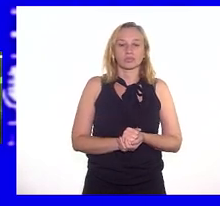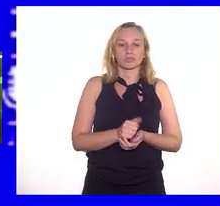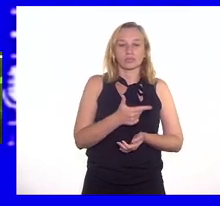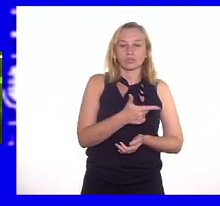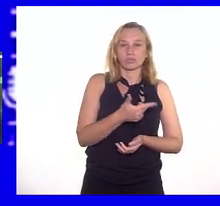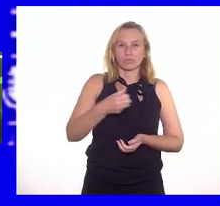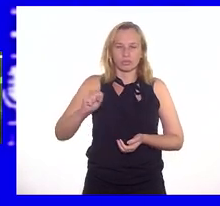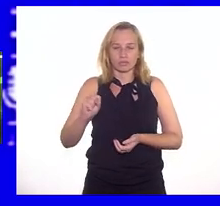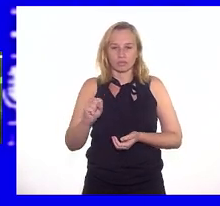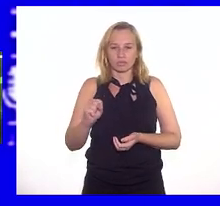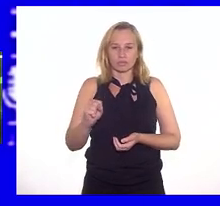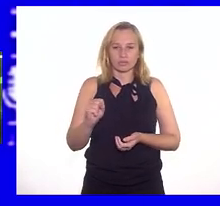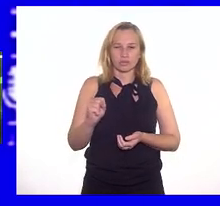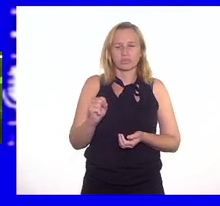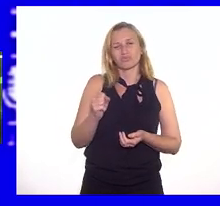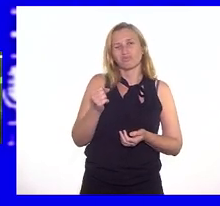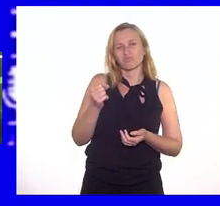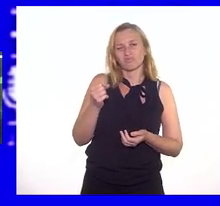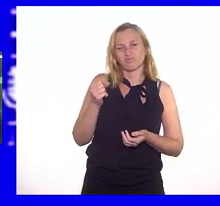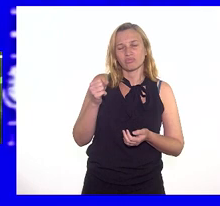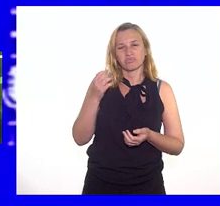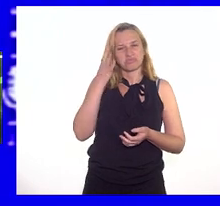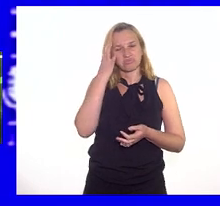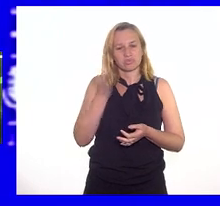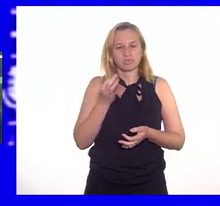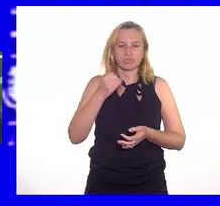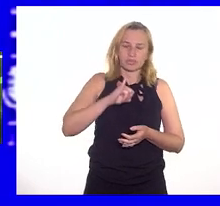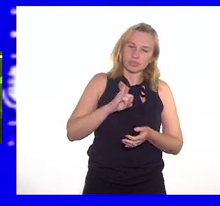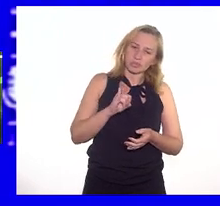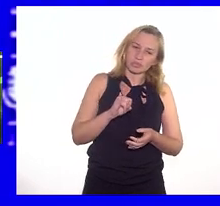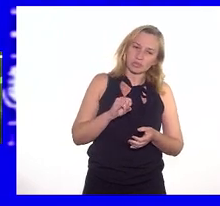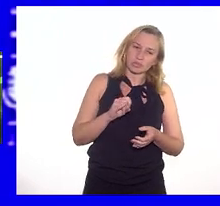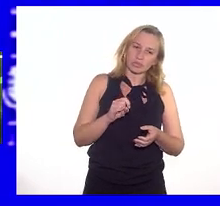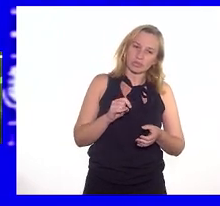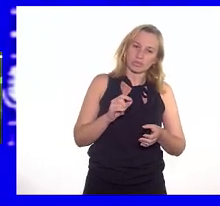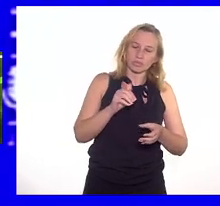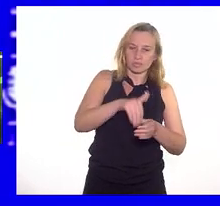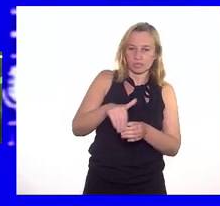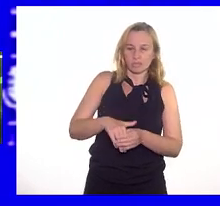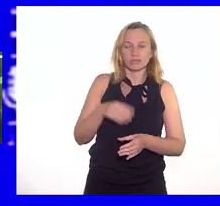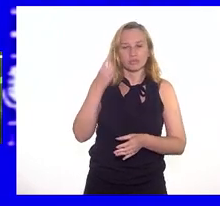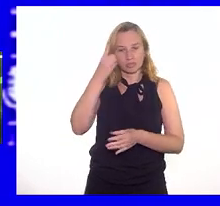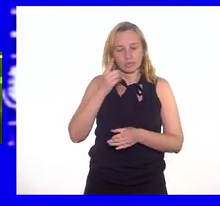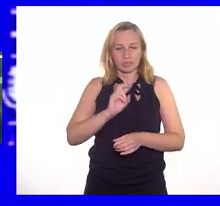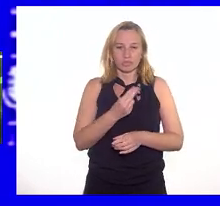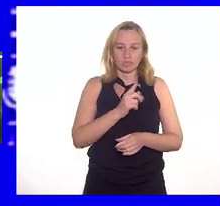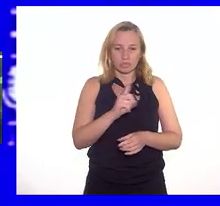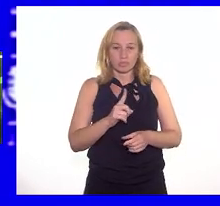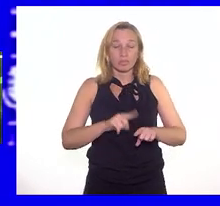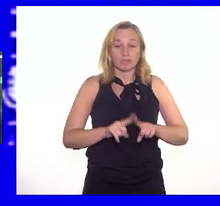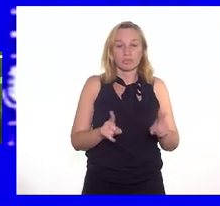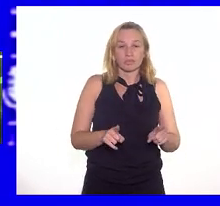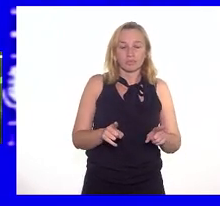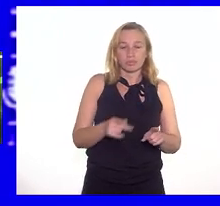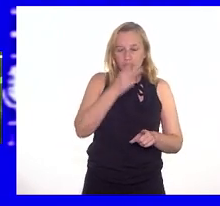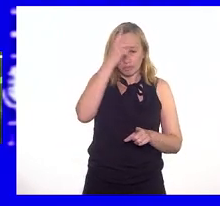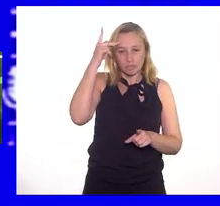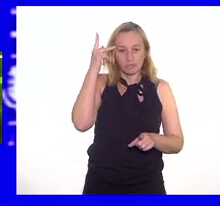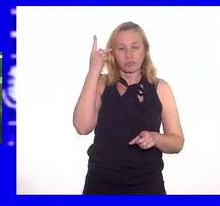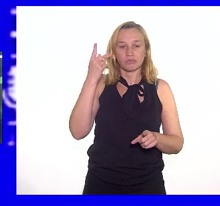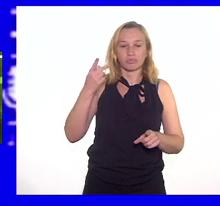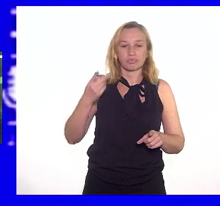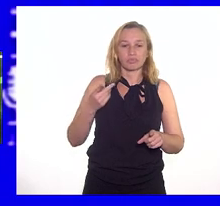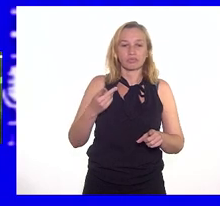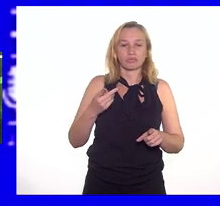indecisa sobre minha possível candidatura, né, ao parlamento, mas como pessoa pública, devido à minha profissão do rádio, eu participei.